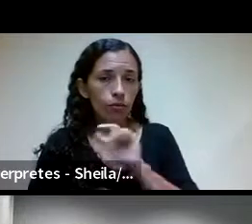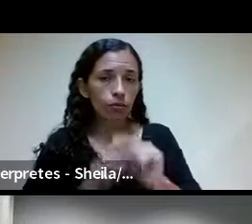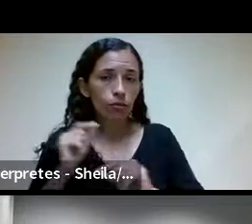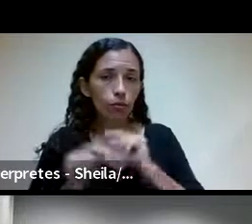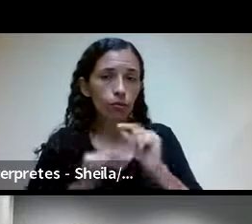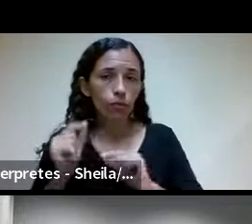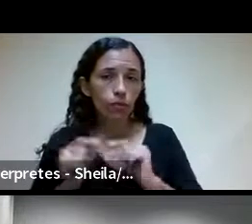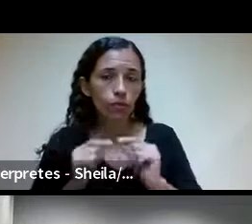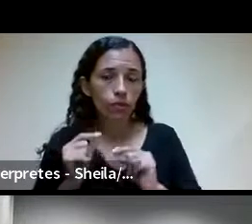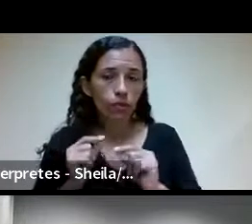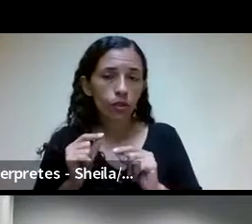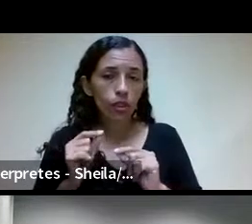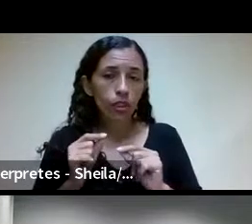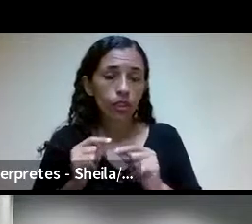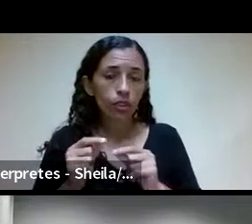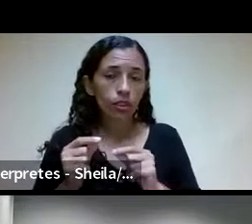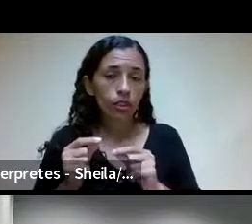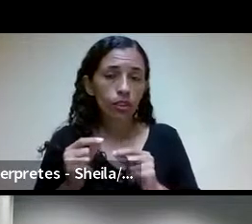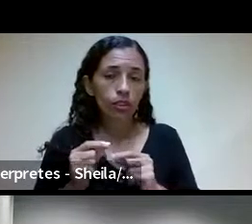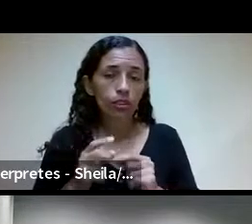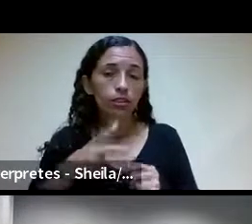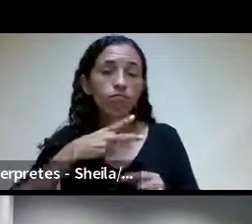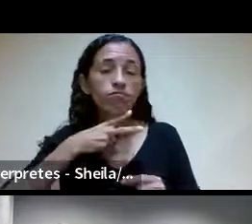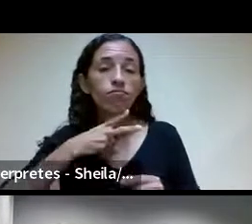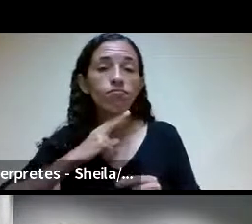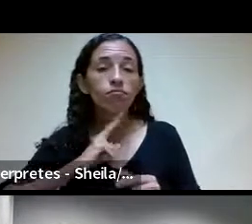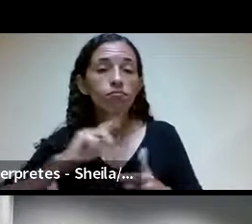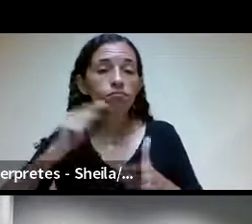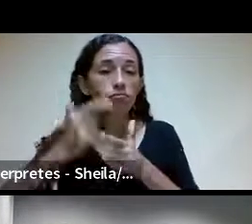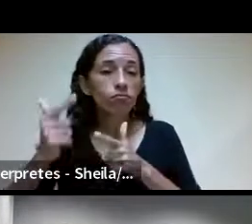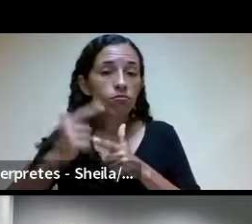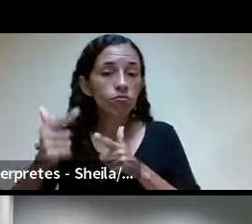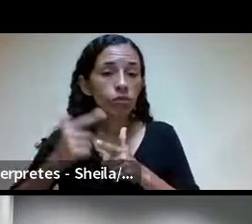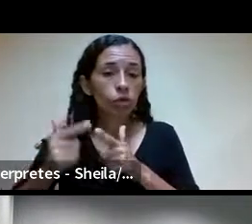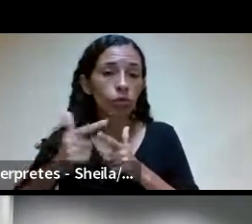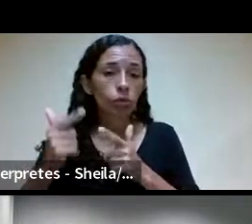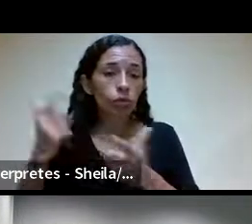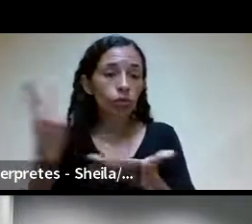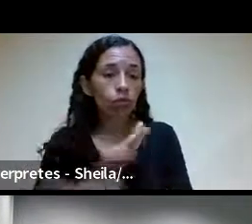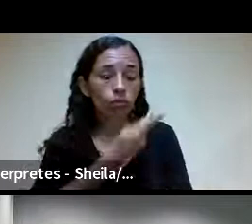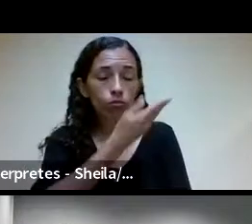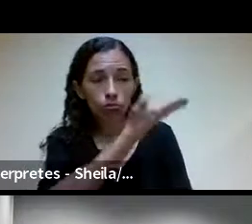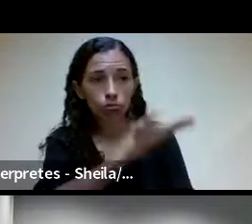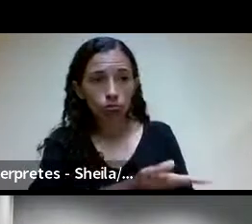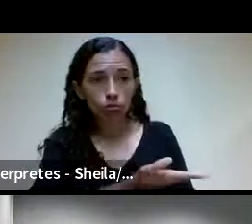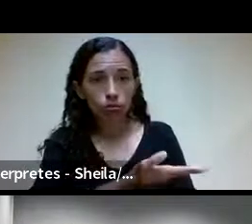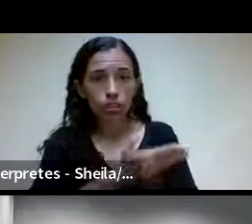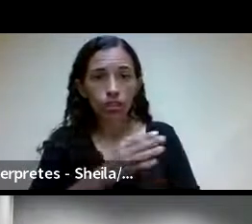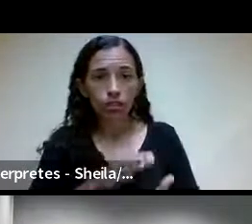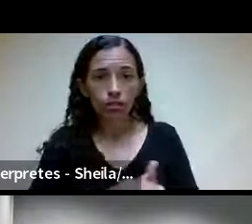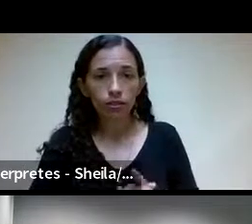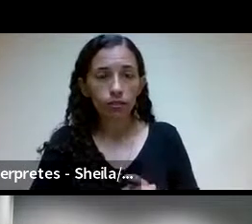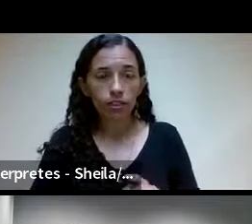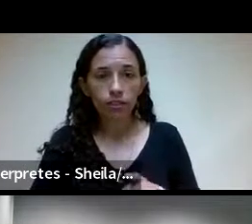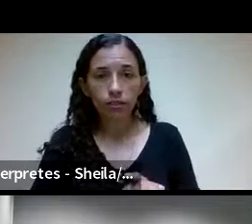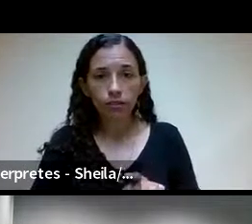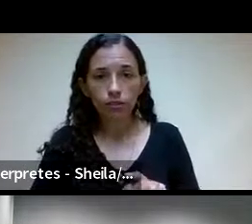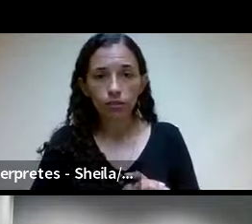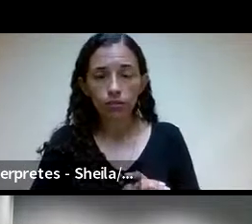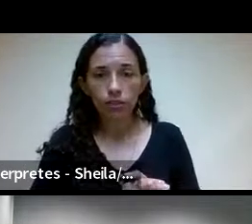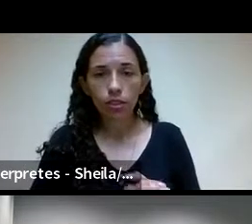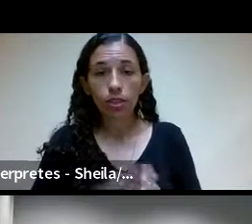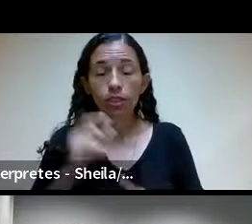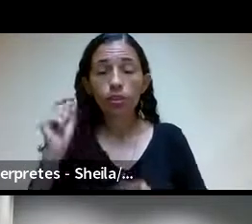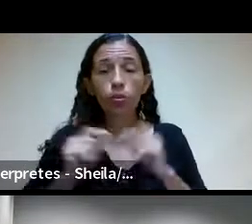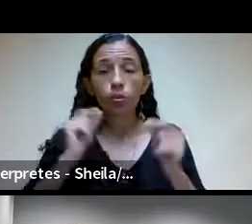vício cometido por ela, o que, em seu entendimento, lhe retiraria a legitimidade para figurar como parte. Ocorre